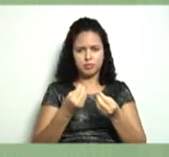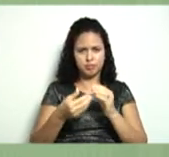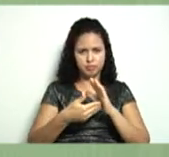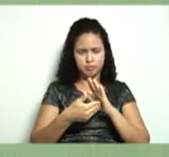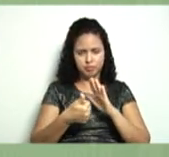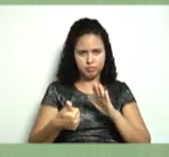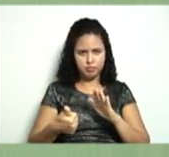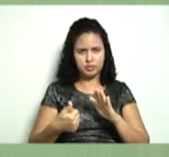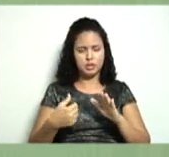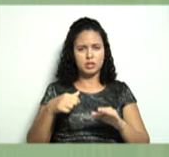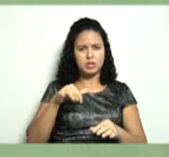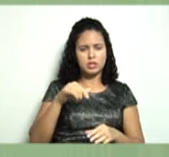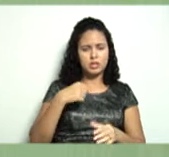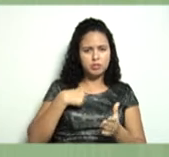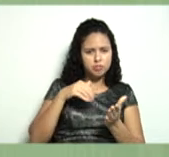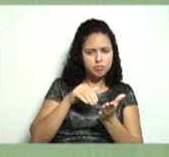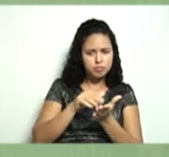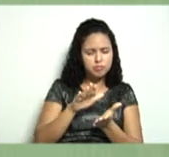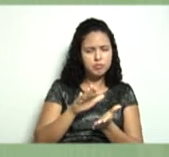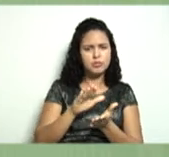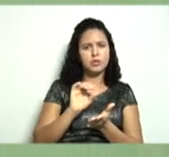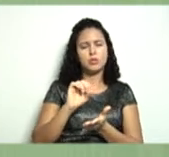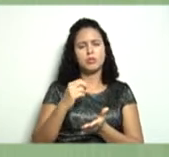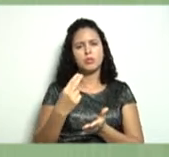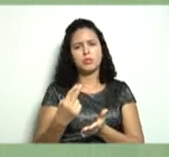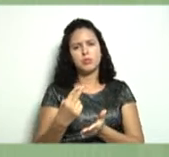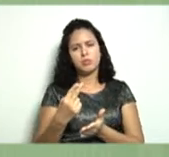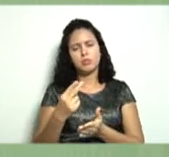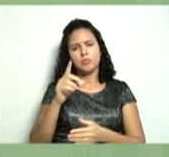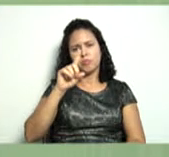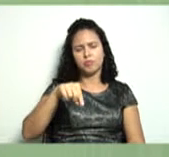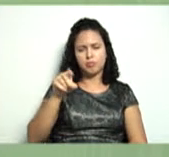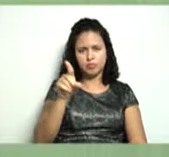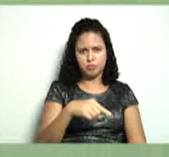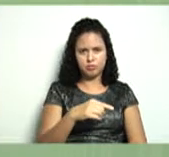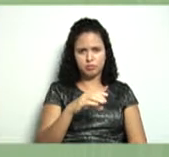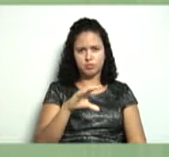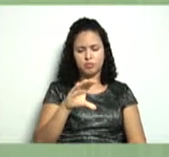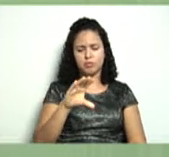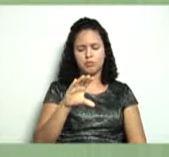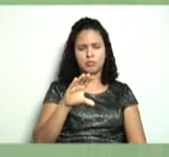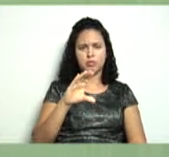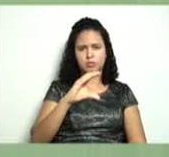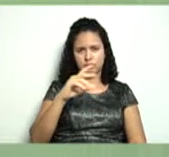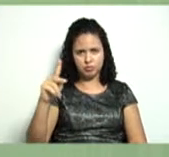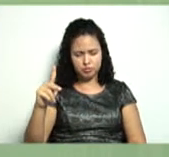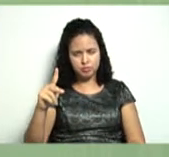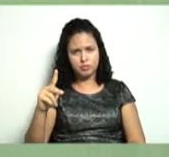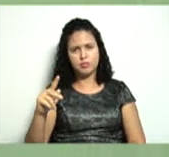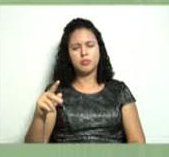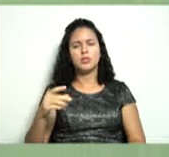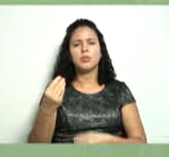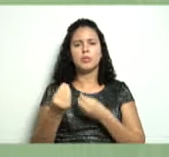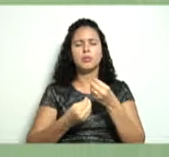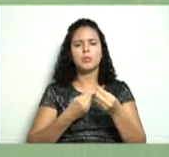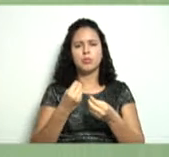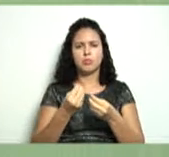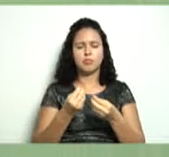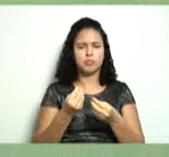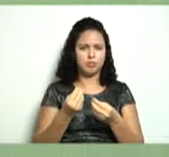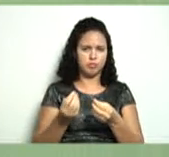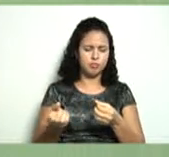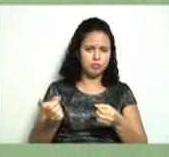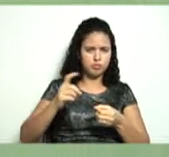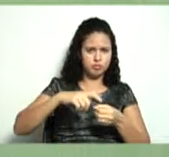se eu for demitido, se eu for eliminado ou se eu for excluído da cooperativa. Deve ter também a forma de ser devolvida